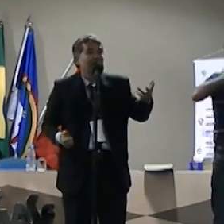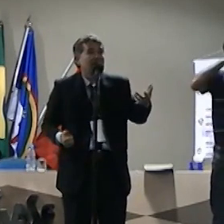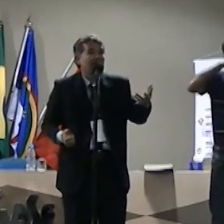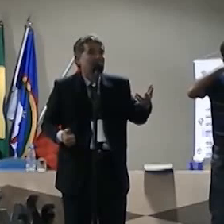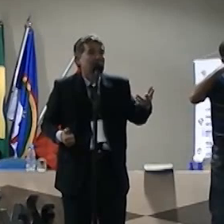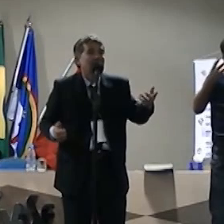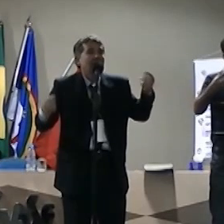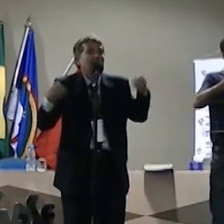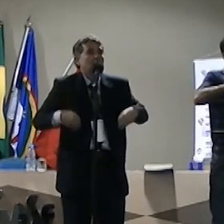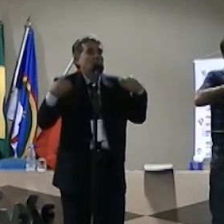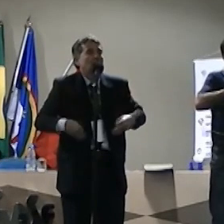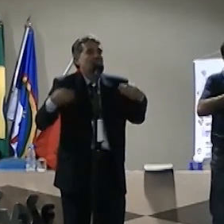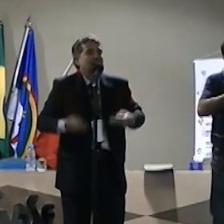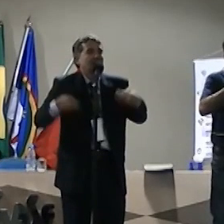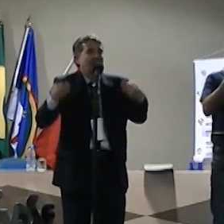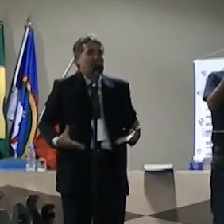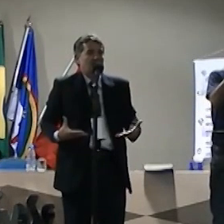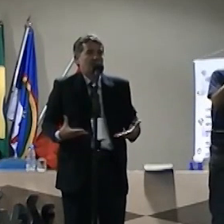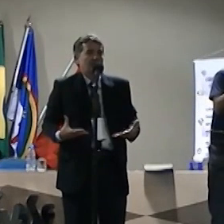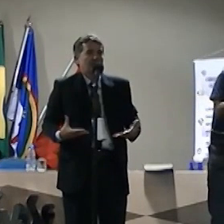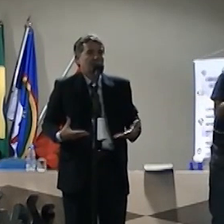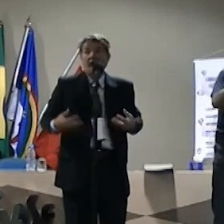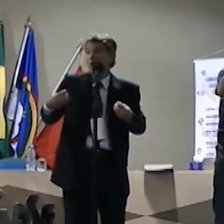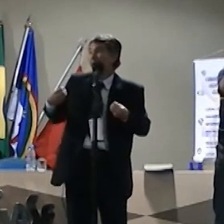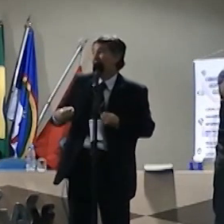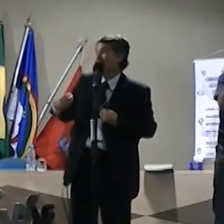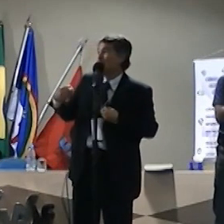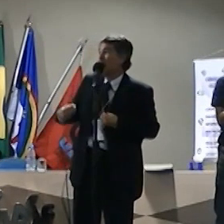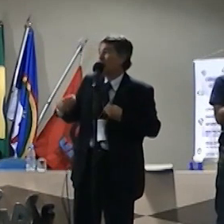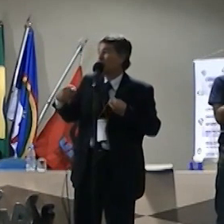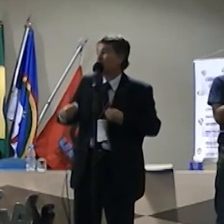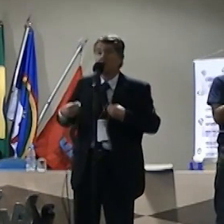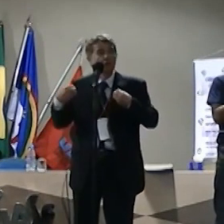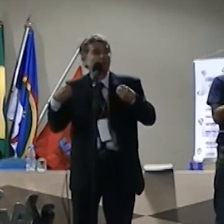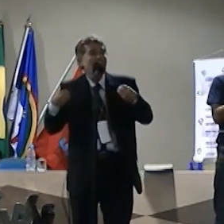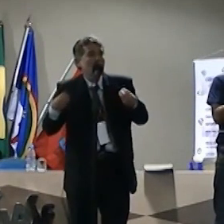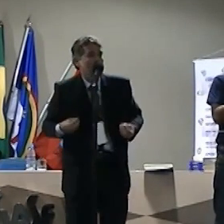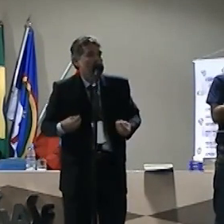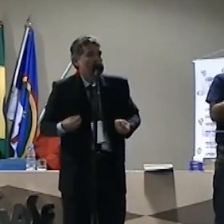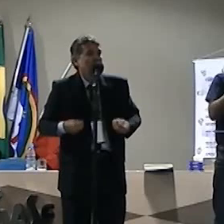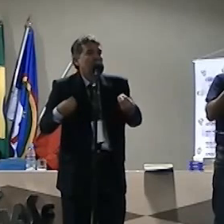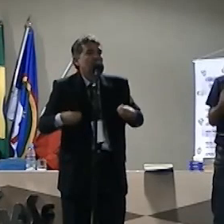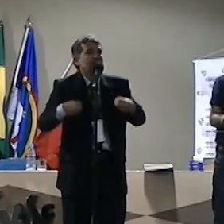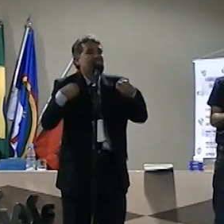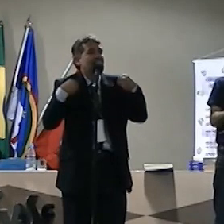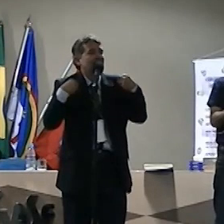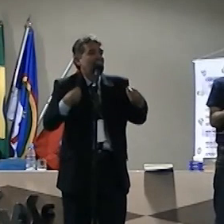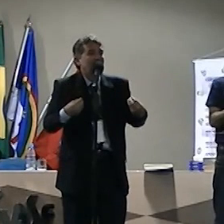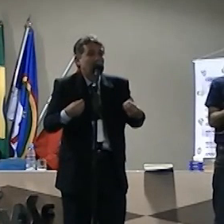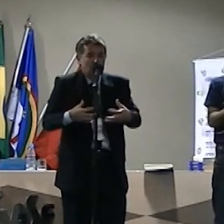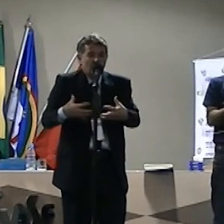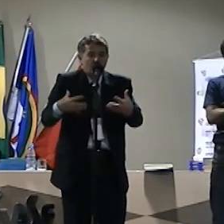regras, limites, isso tem que ser diferente. Não é igual de jeito nenhum. Tenho que